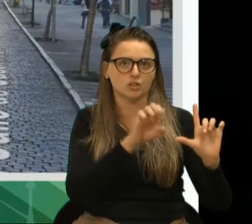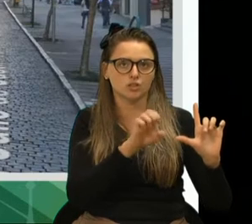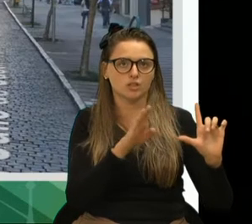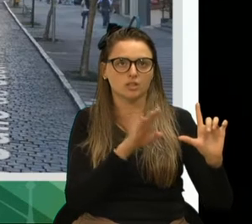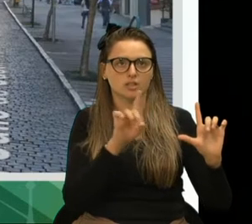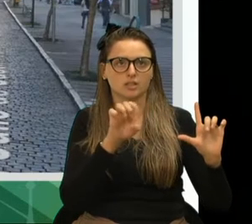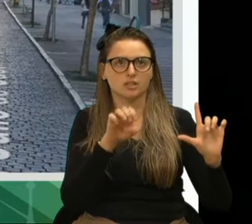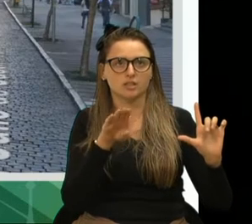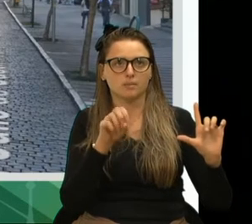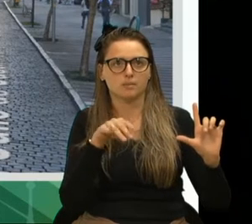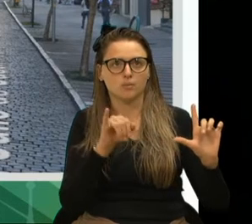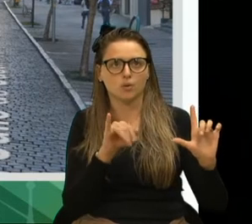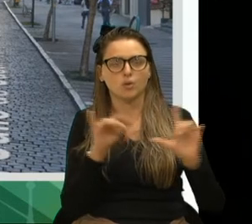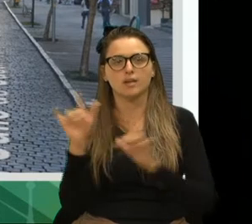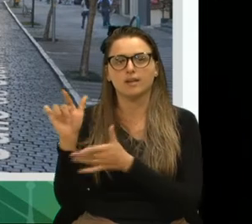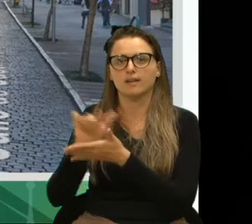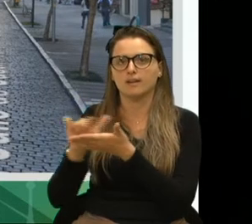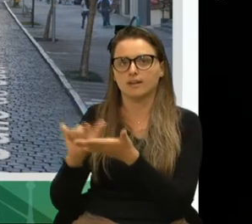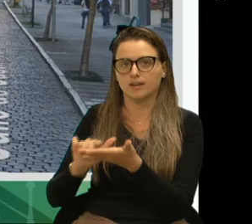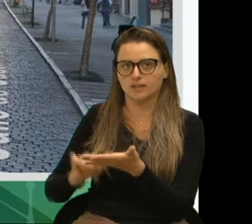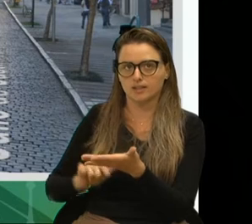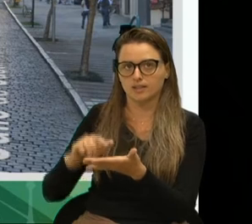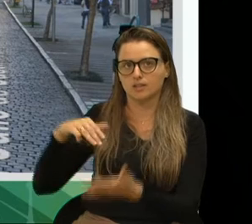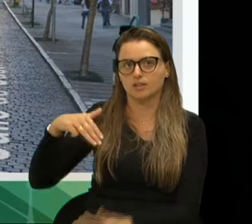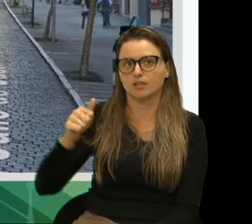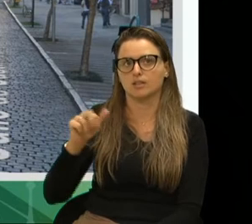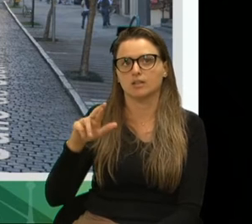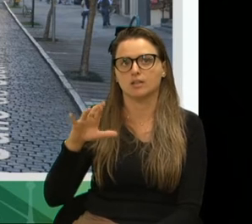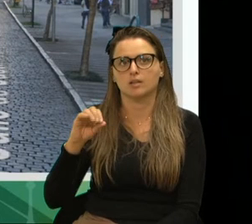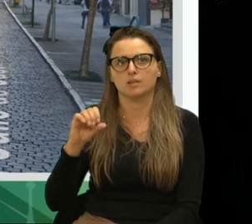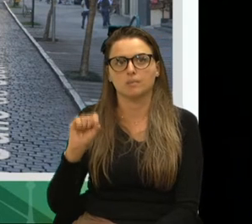caso. Literatura, Marcos Kirst,